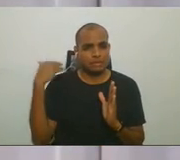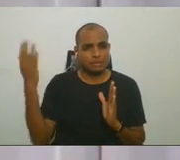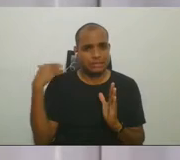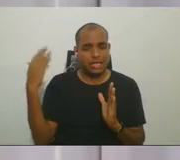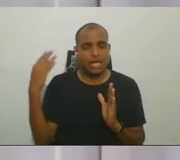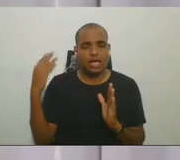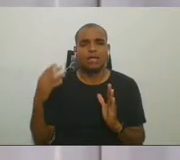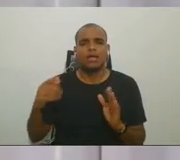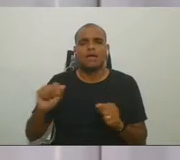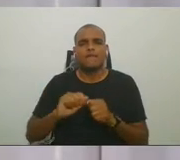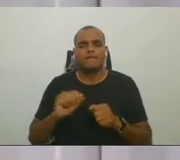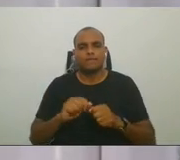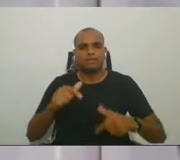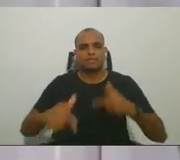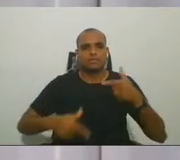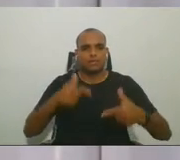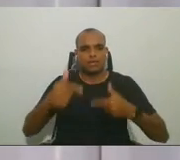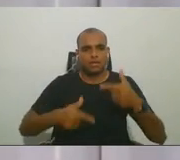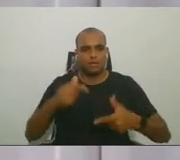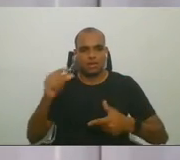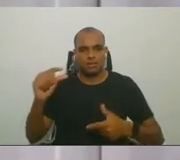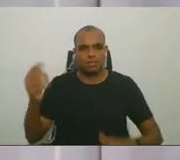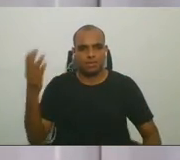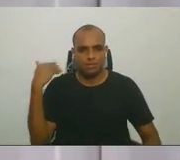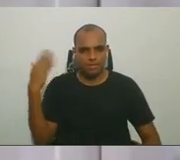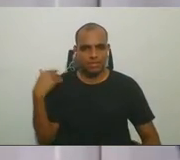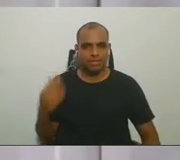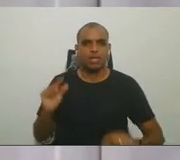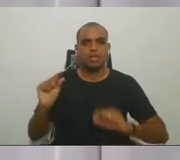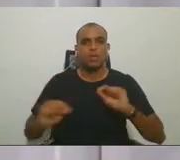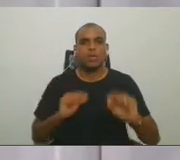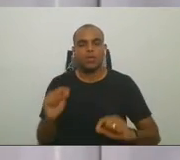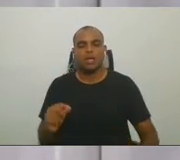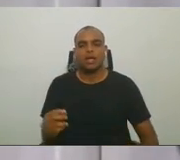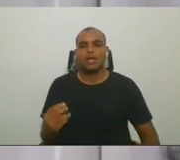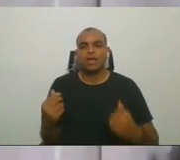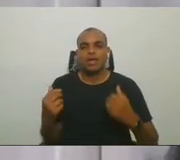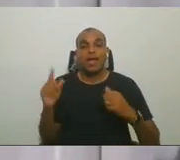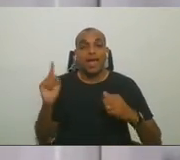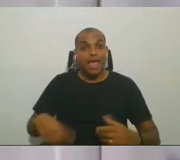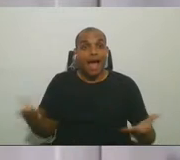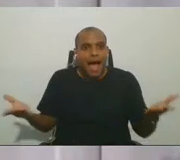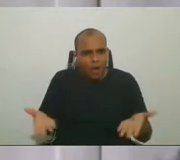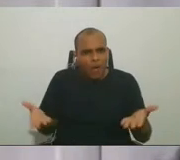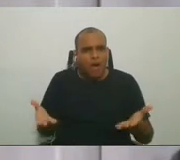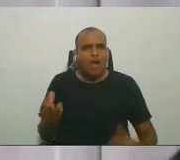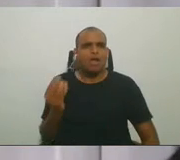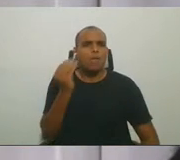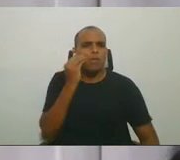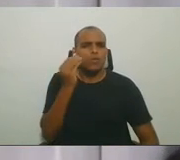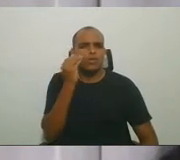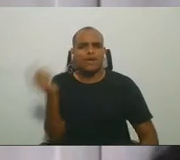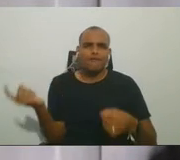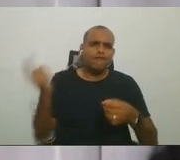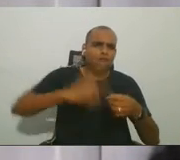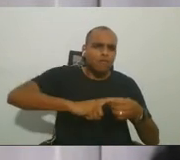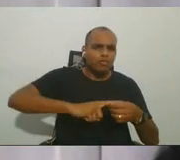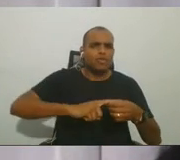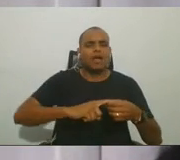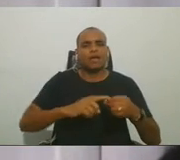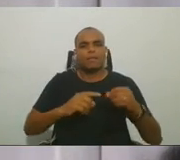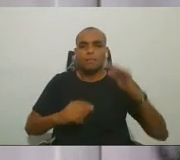fiz um trabalho há pouco, que é a oportunidade, esta é a oportunidade de voltar a tomar o futuro.